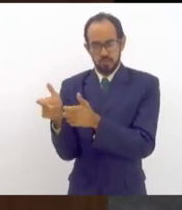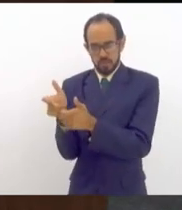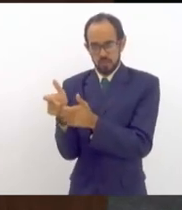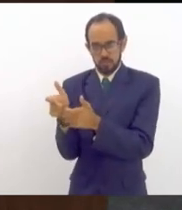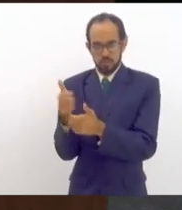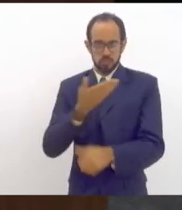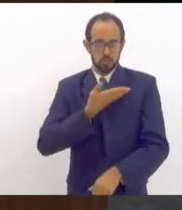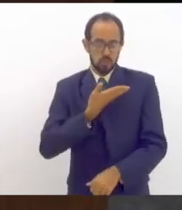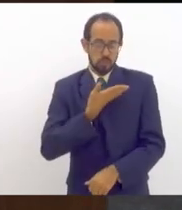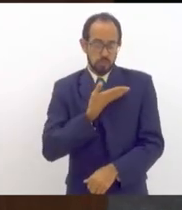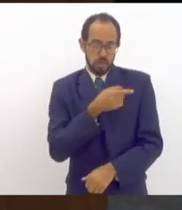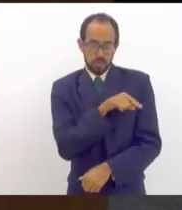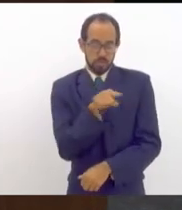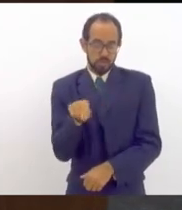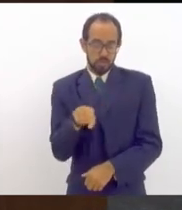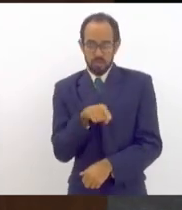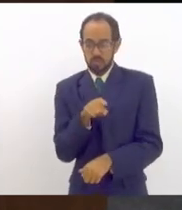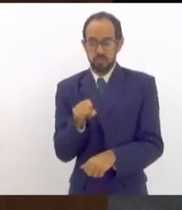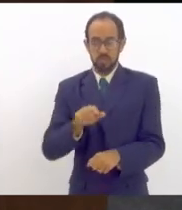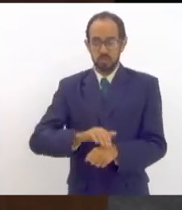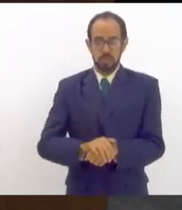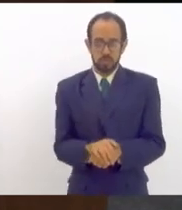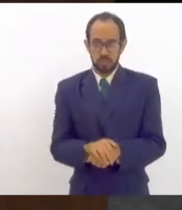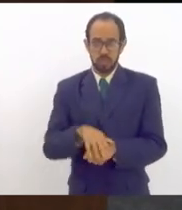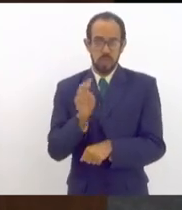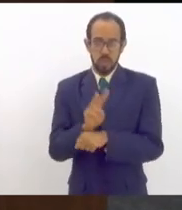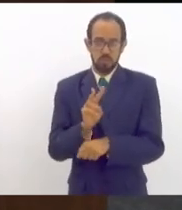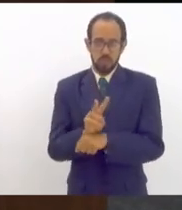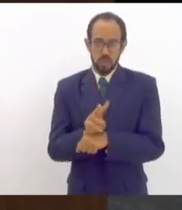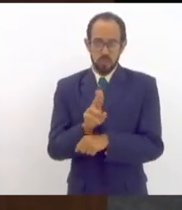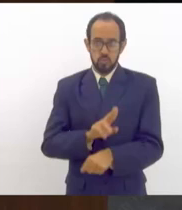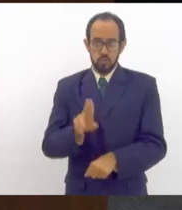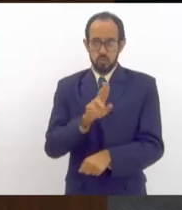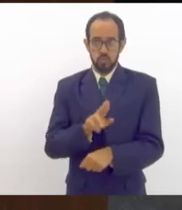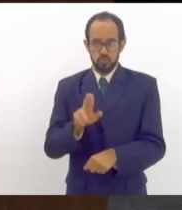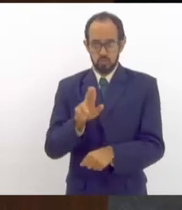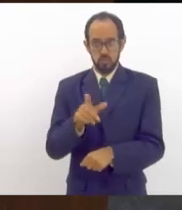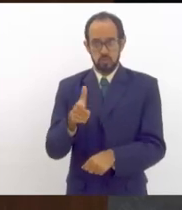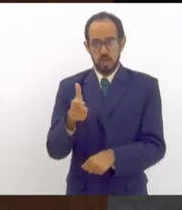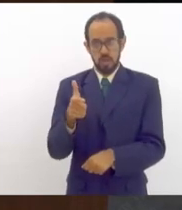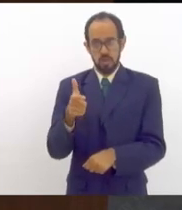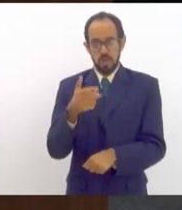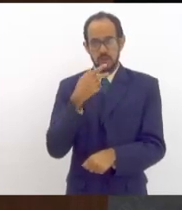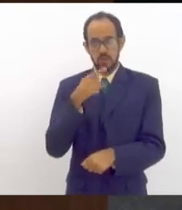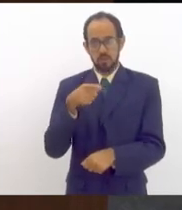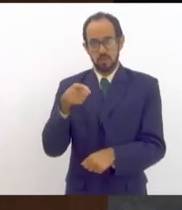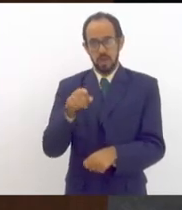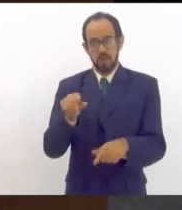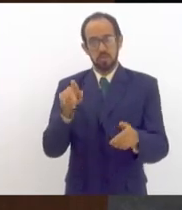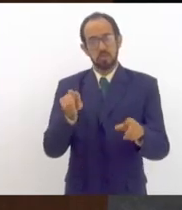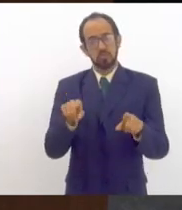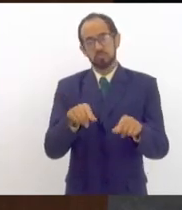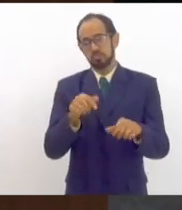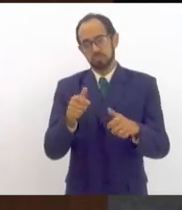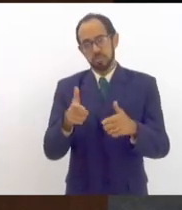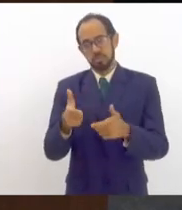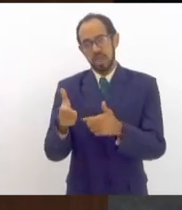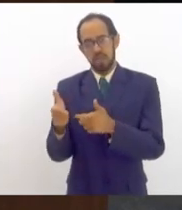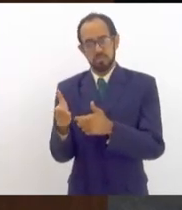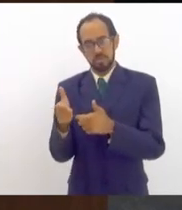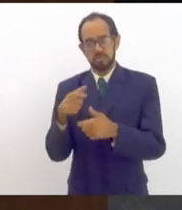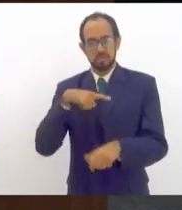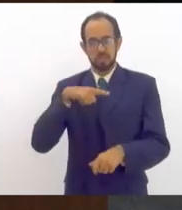companheiros e companheiros que aqui é defendem o uso de armas eles falam exatamente das armas que tem espaços